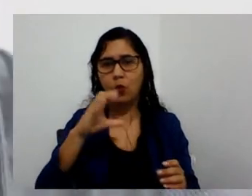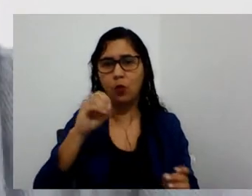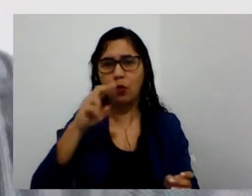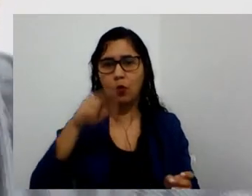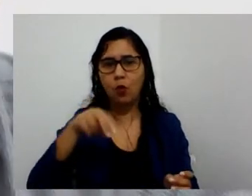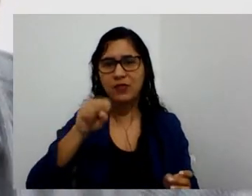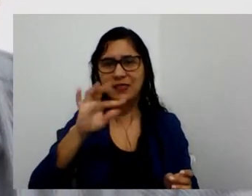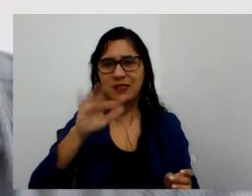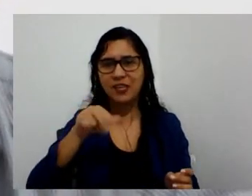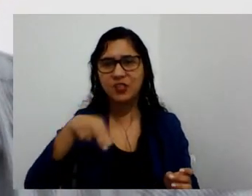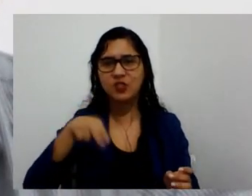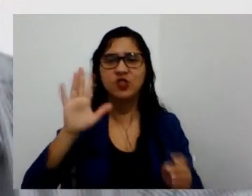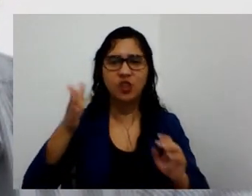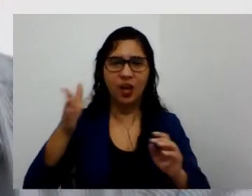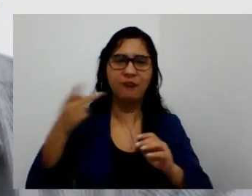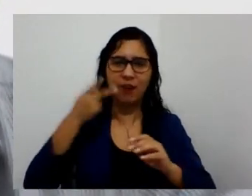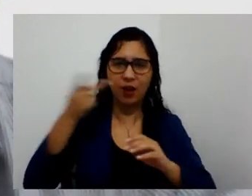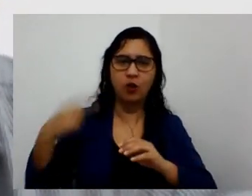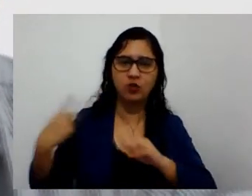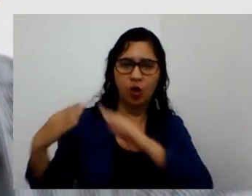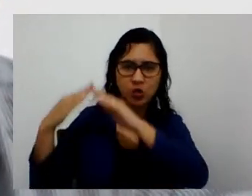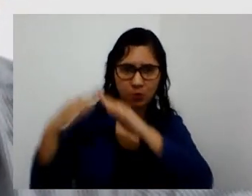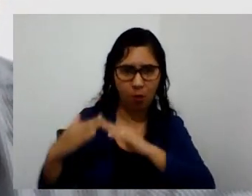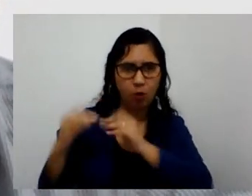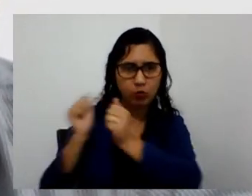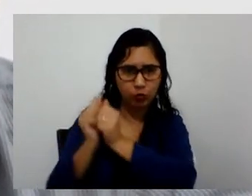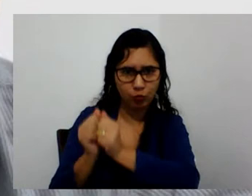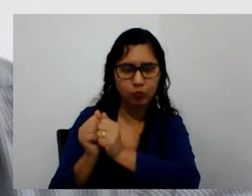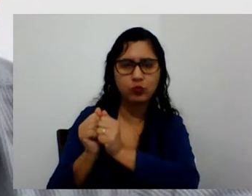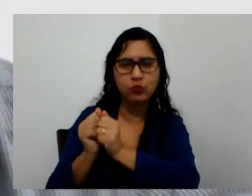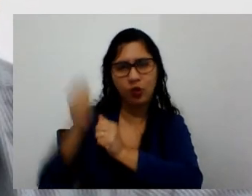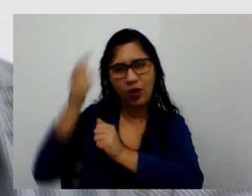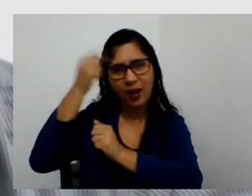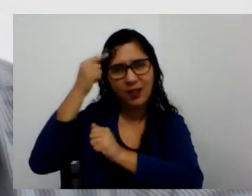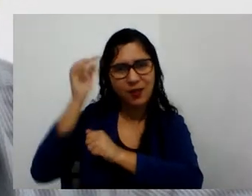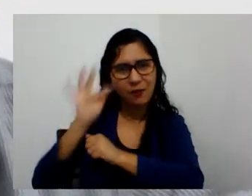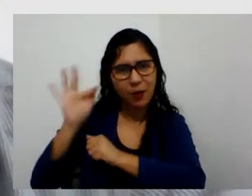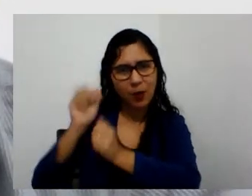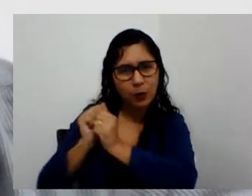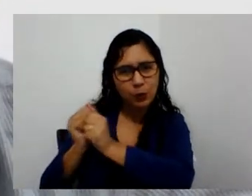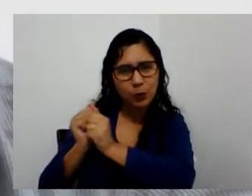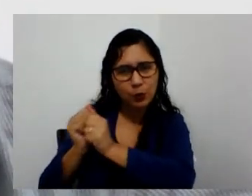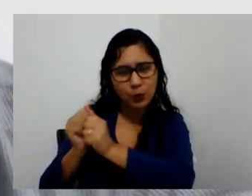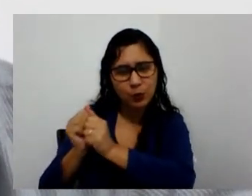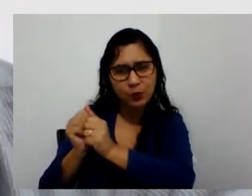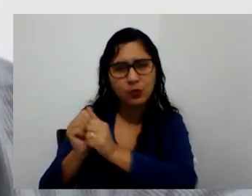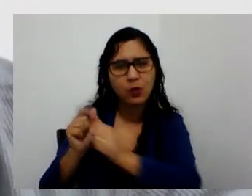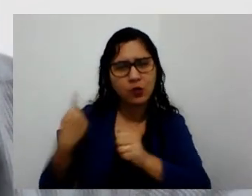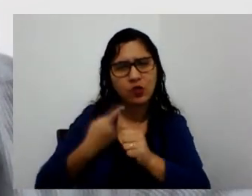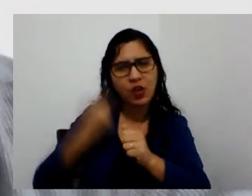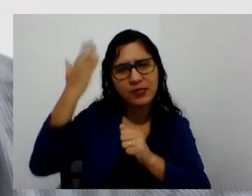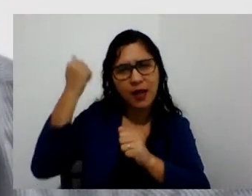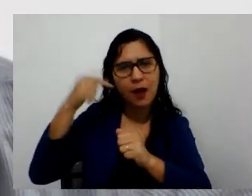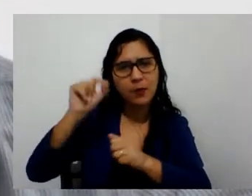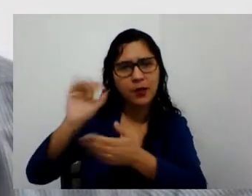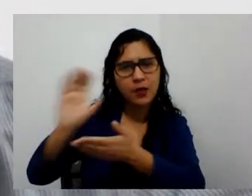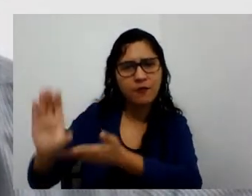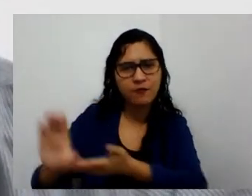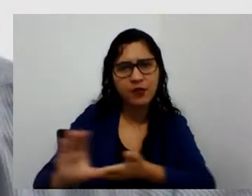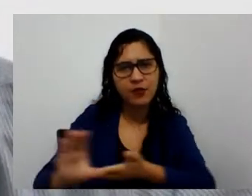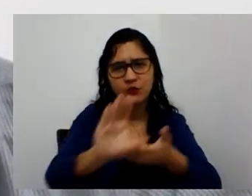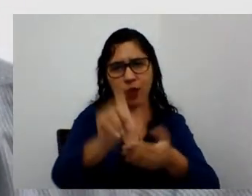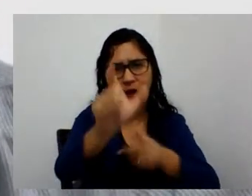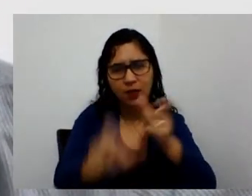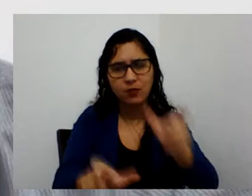alojamento e durante a graduação inteira e a gente sabe como que esse investimento nesses